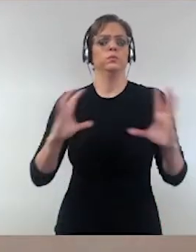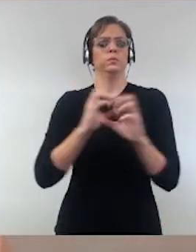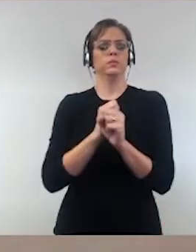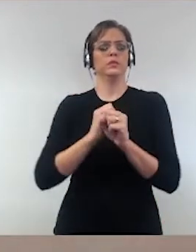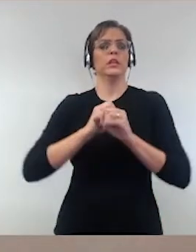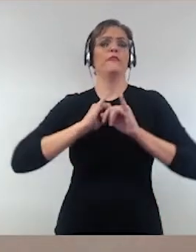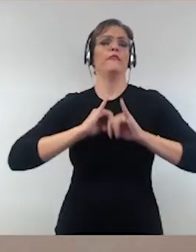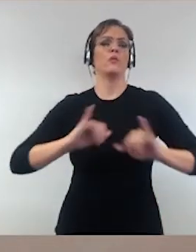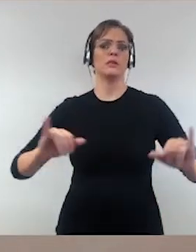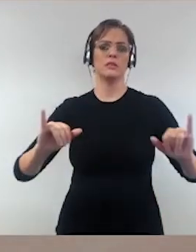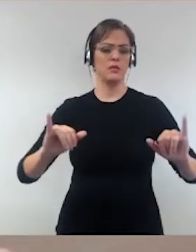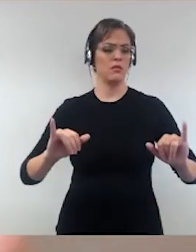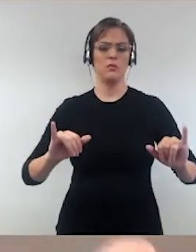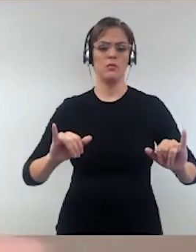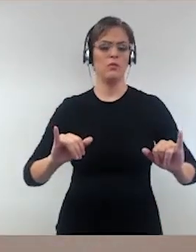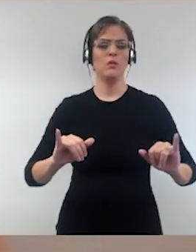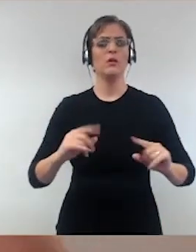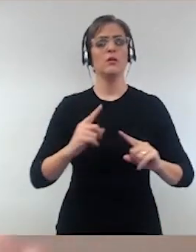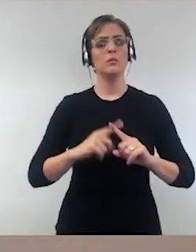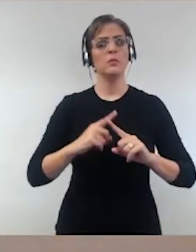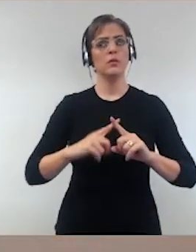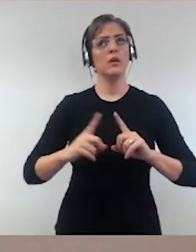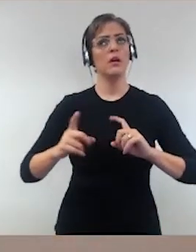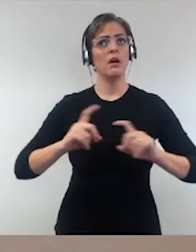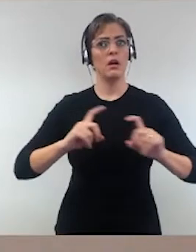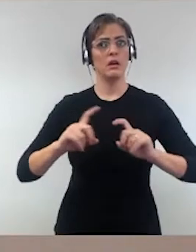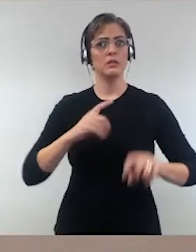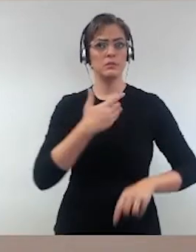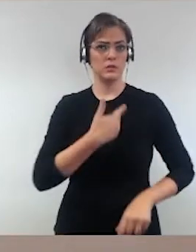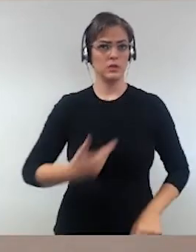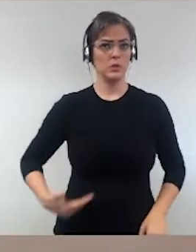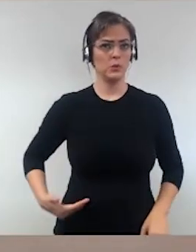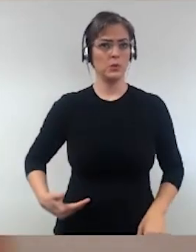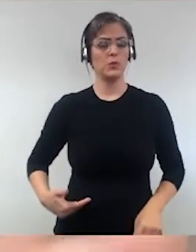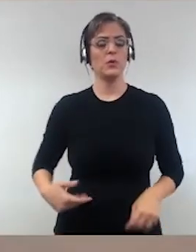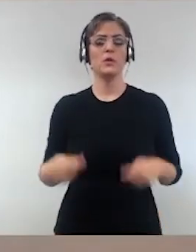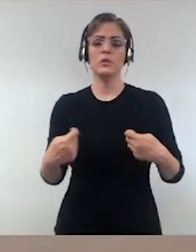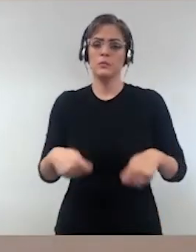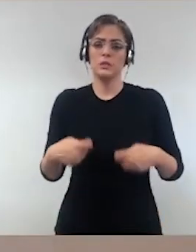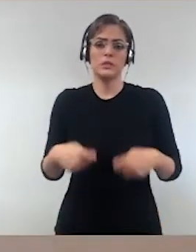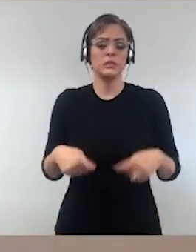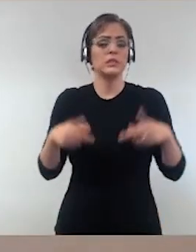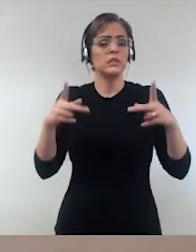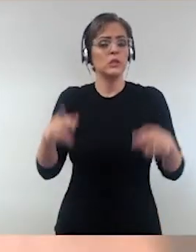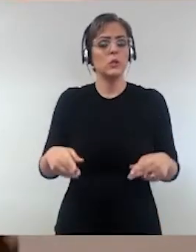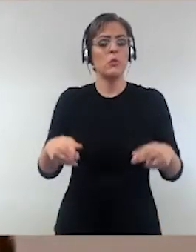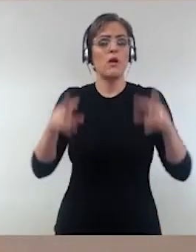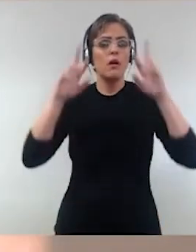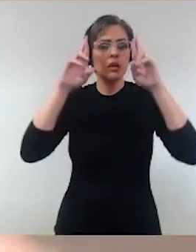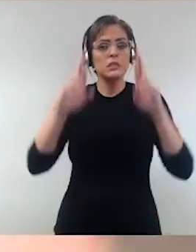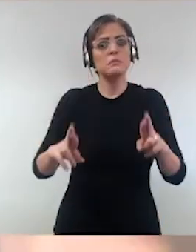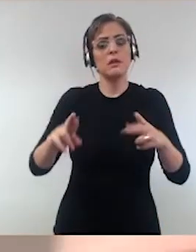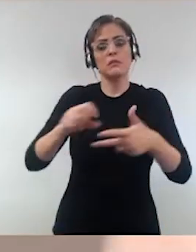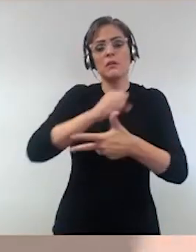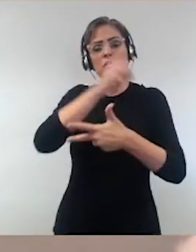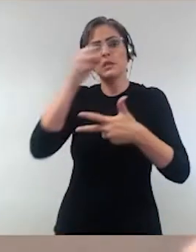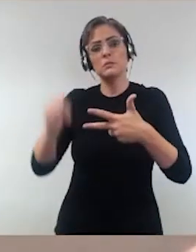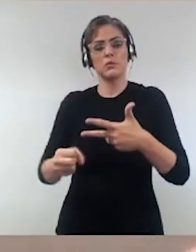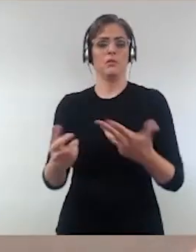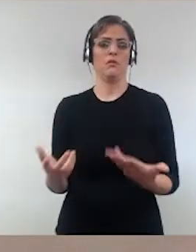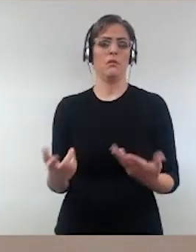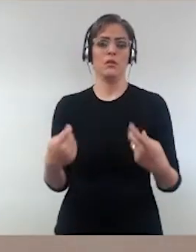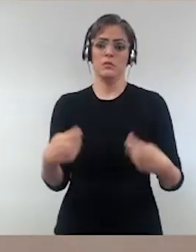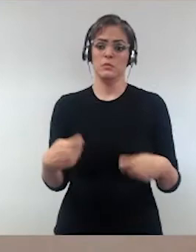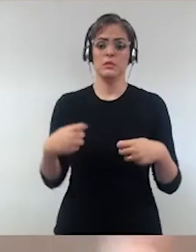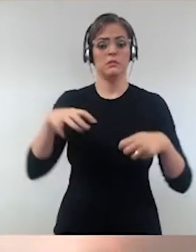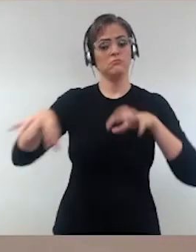quê? Porque a administração pública, ela deve ter, a exemplo da divisão de poderes, também uma divisão